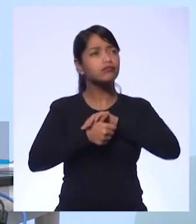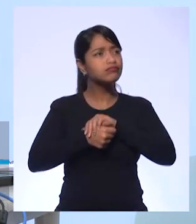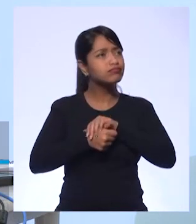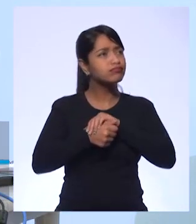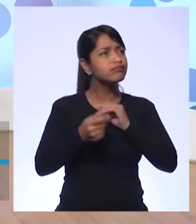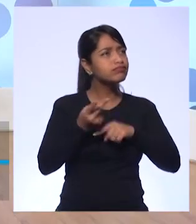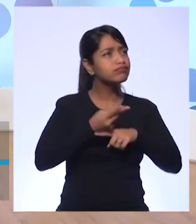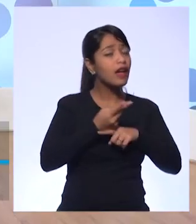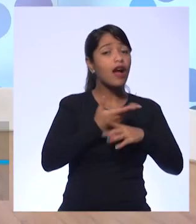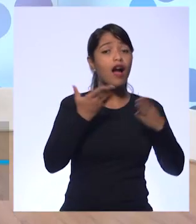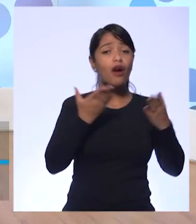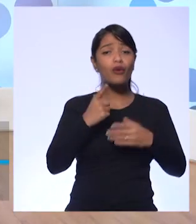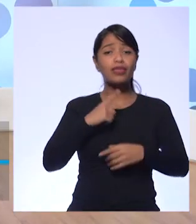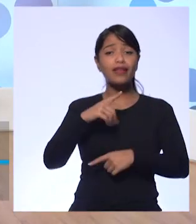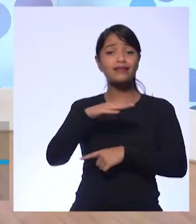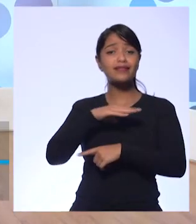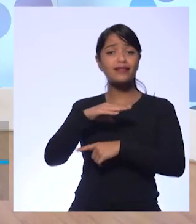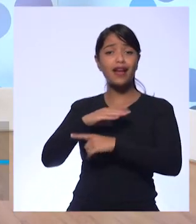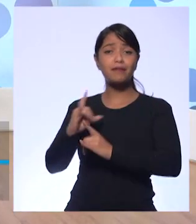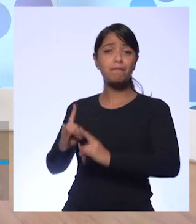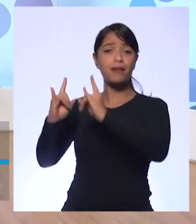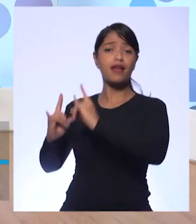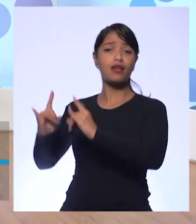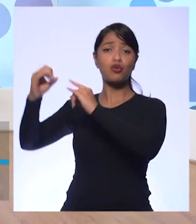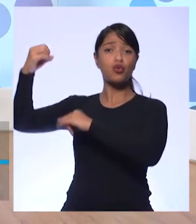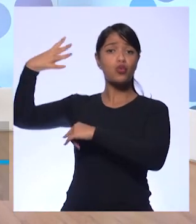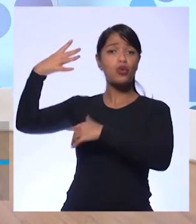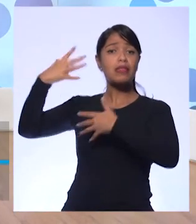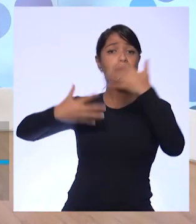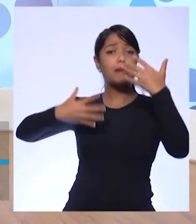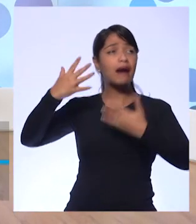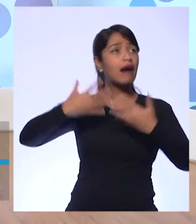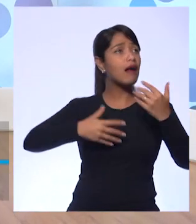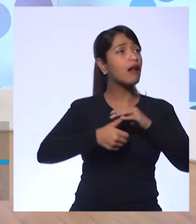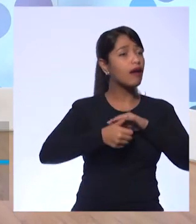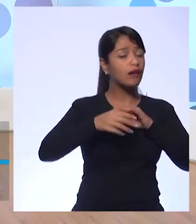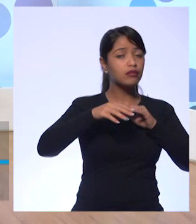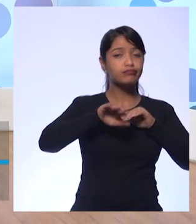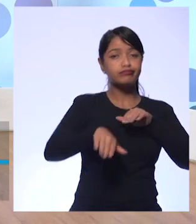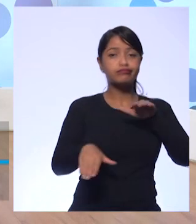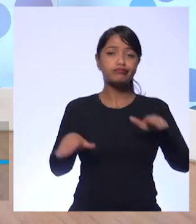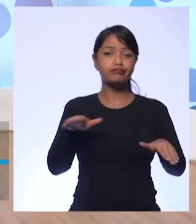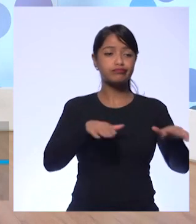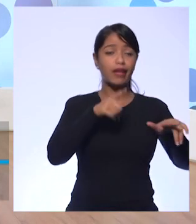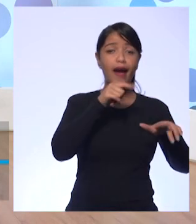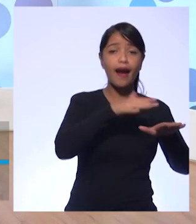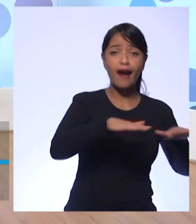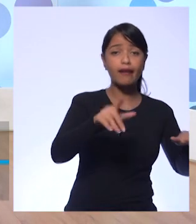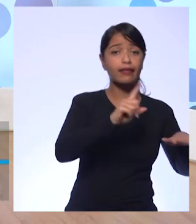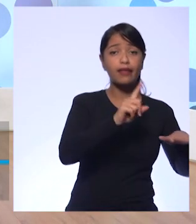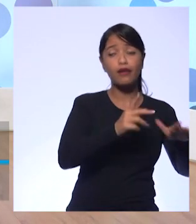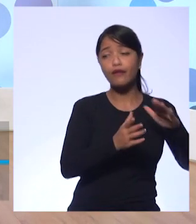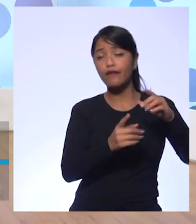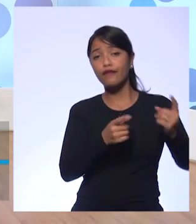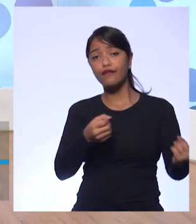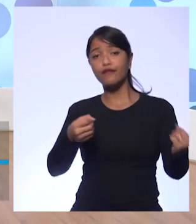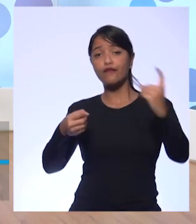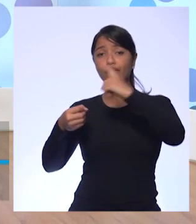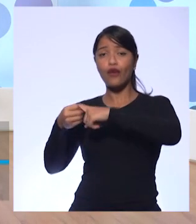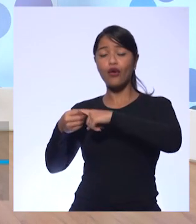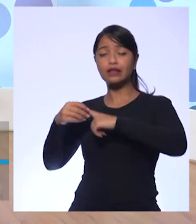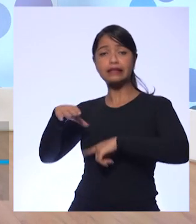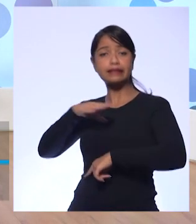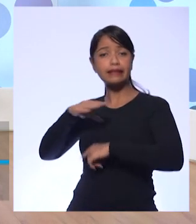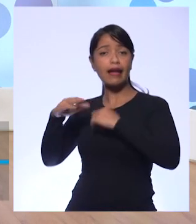contrário, É, né? Achei bem aí elas interessante. vão pro caminho da luz, mas É, são pra as cidade e morrem. isso, quando estão na praia. Ó,